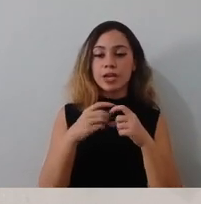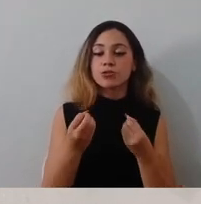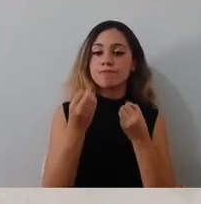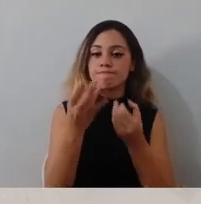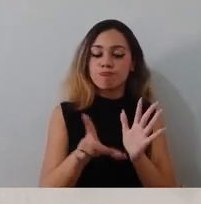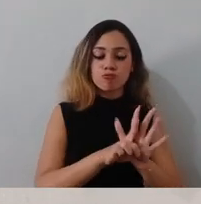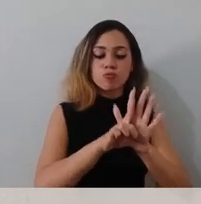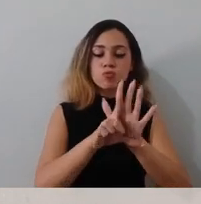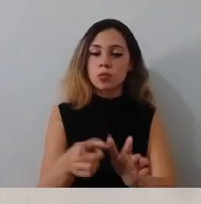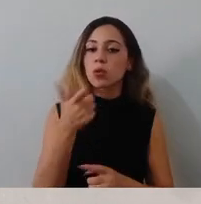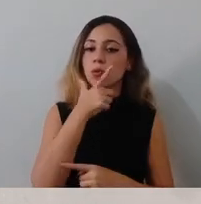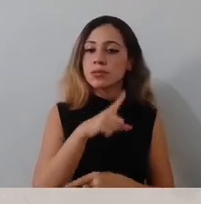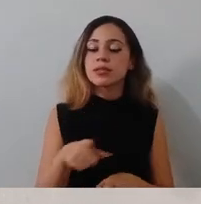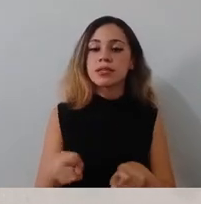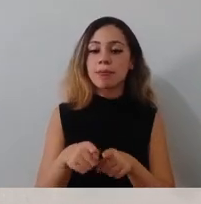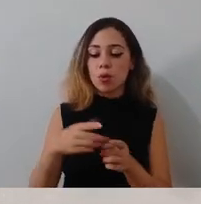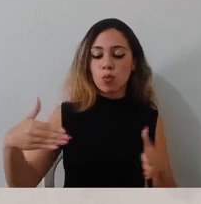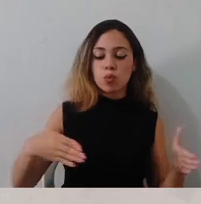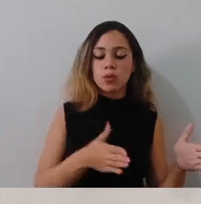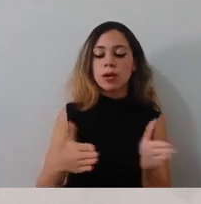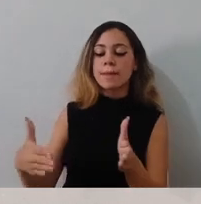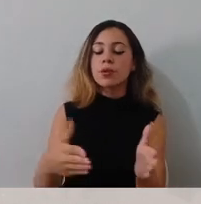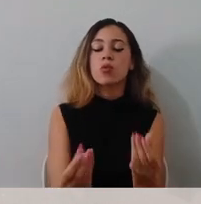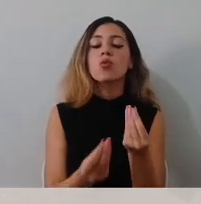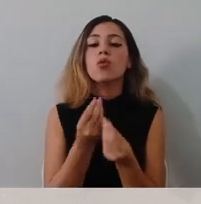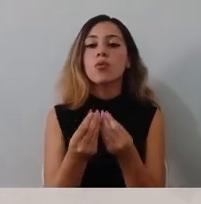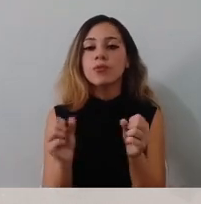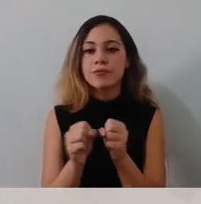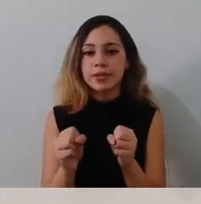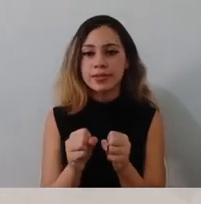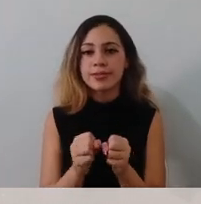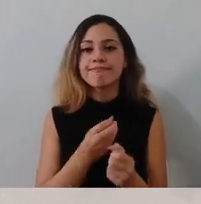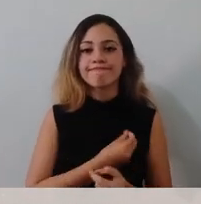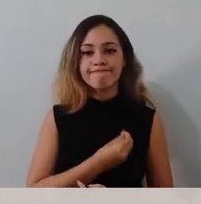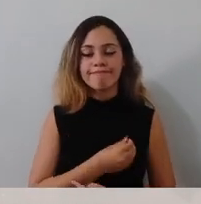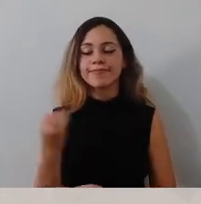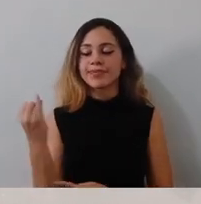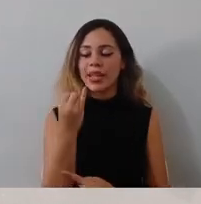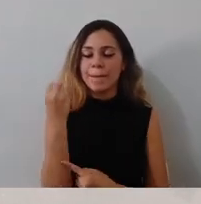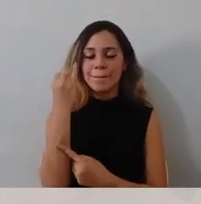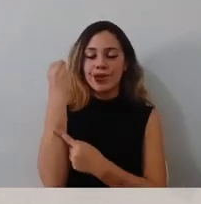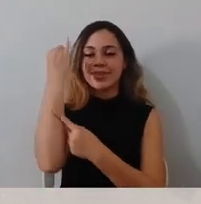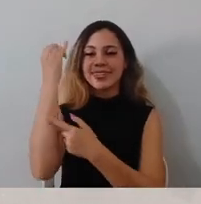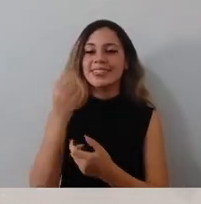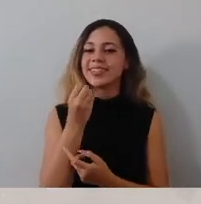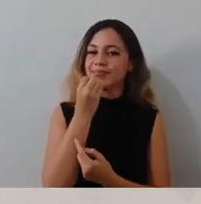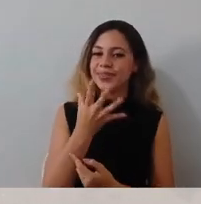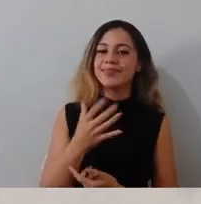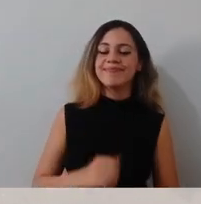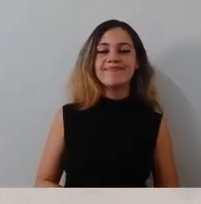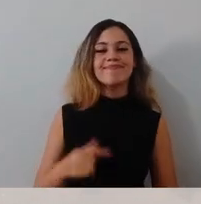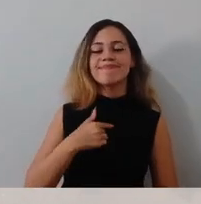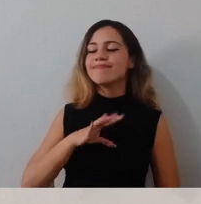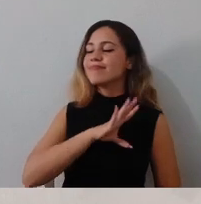dá assim... nos dá o caminho do que fazer, como fazer, e isso é fundamental, é um oxigênio,